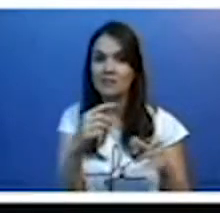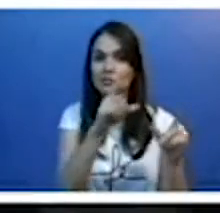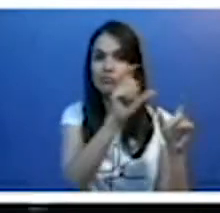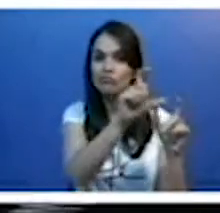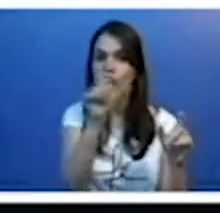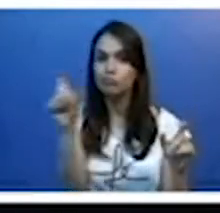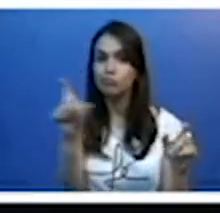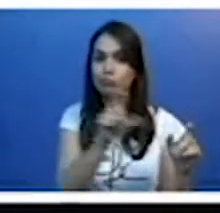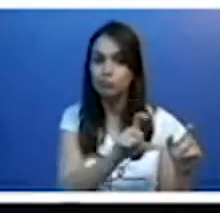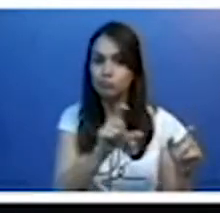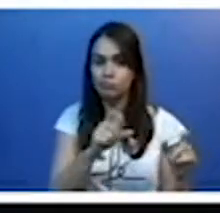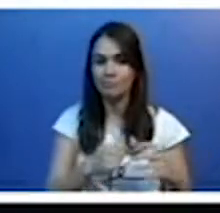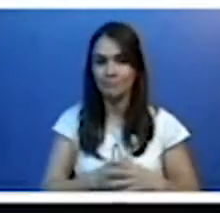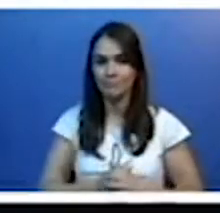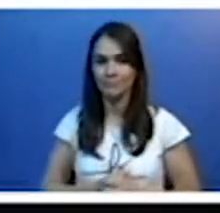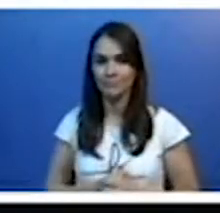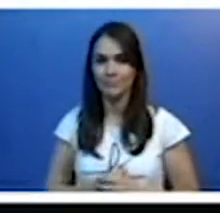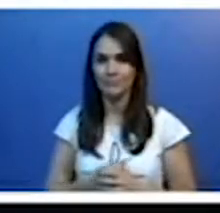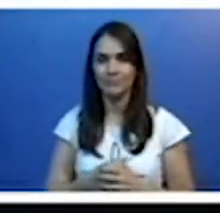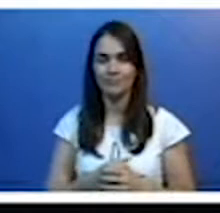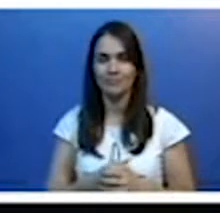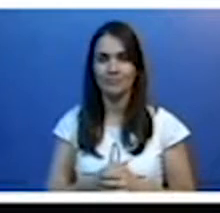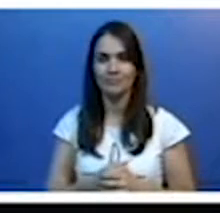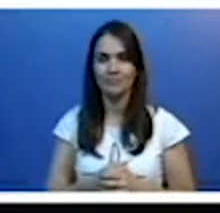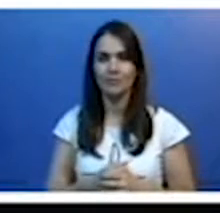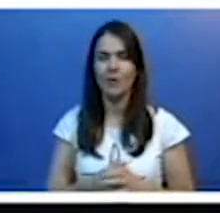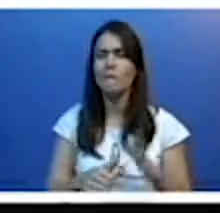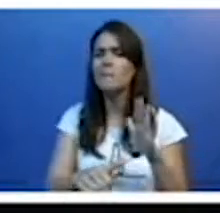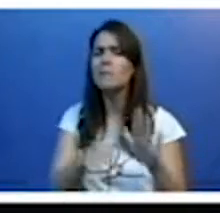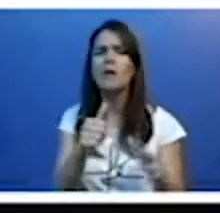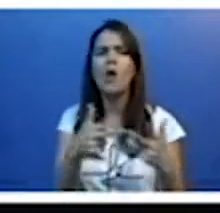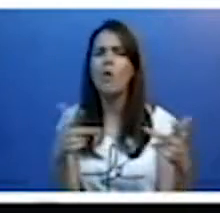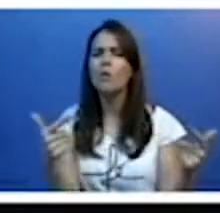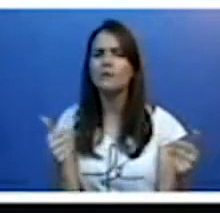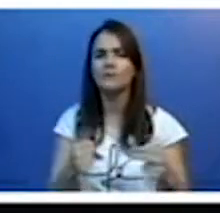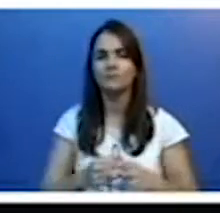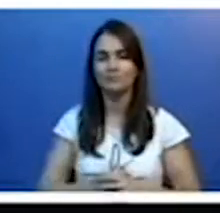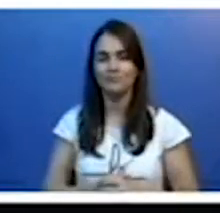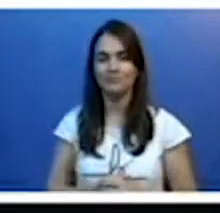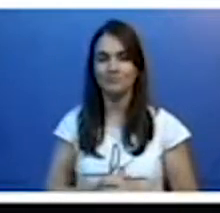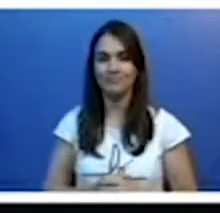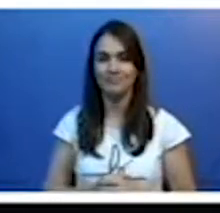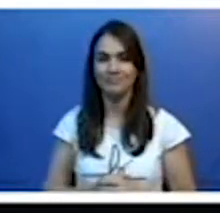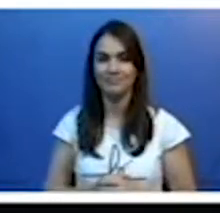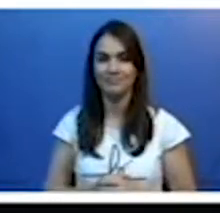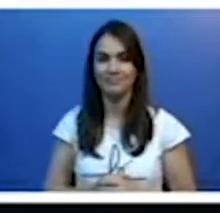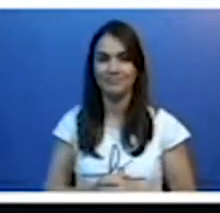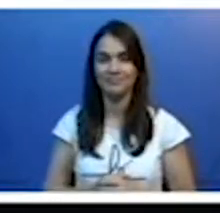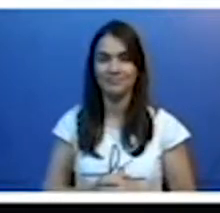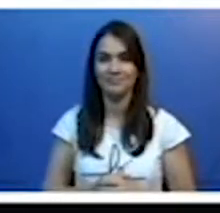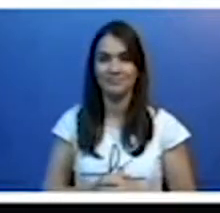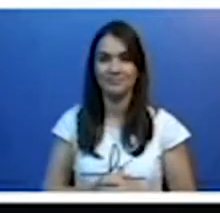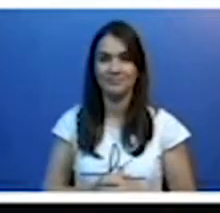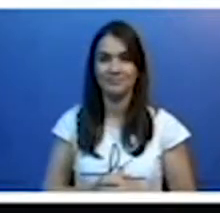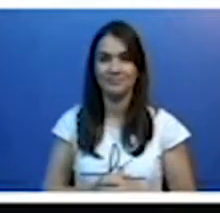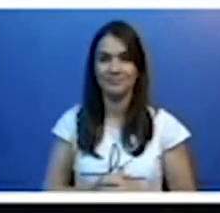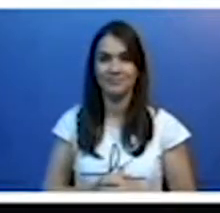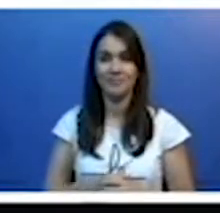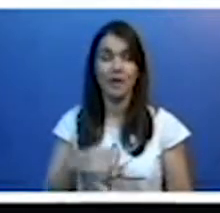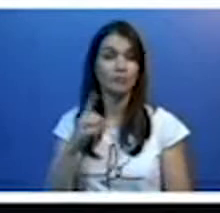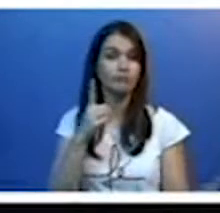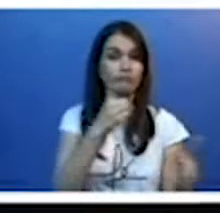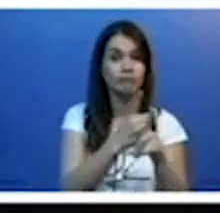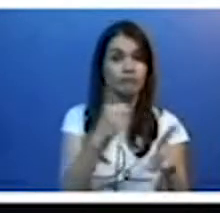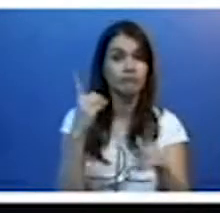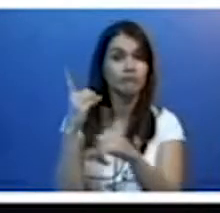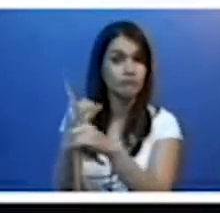nosso... Aliás, primeiro o nosso procedimento, como que ele funciona. Primeira coisa que a gente vai fazer, identificar